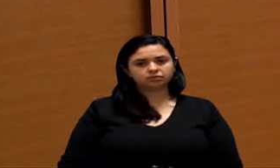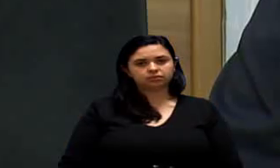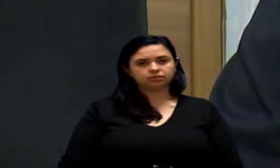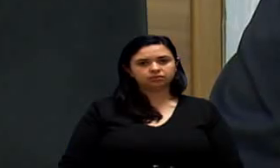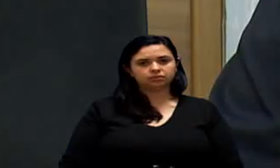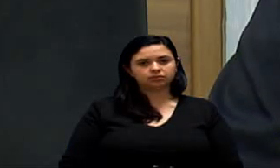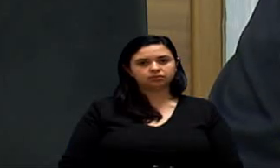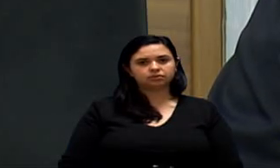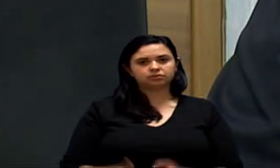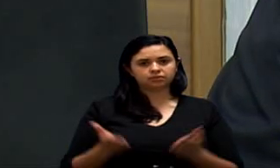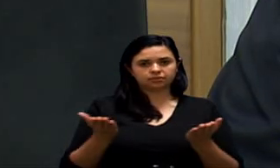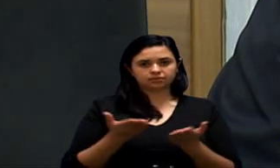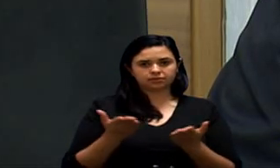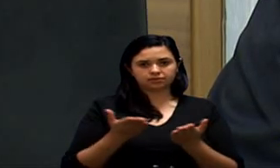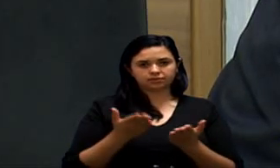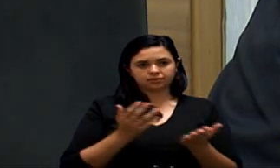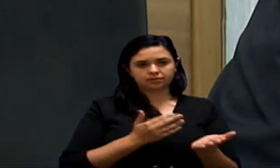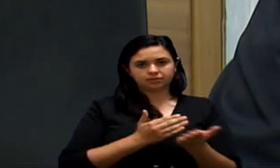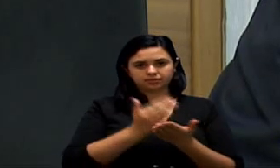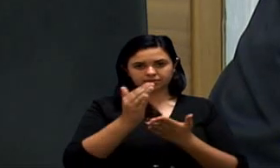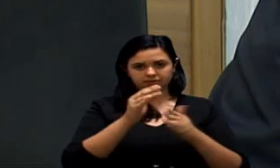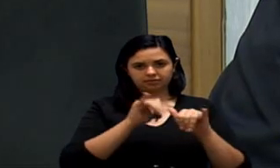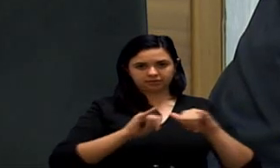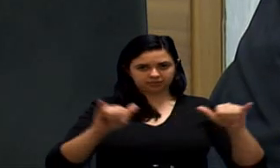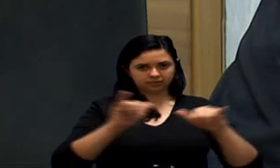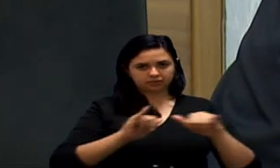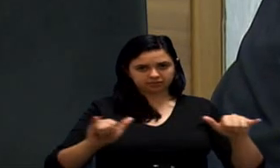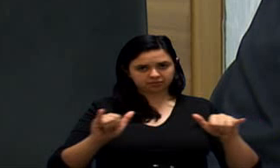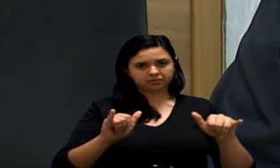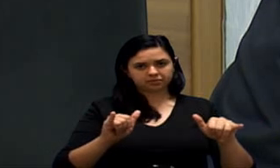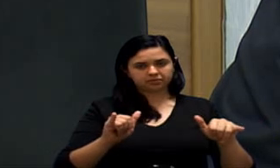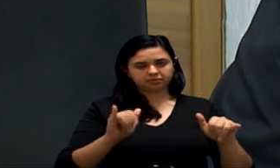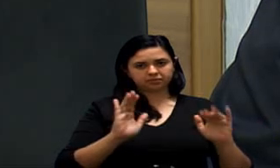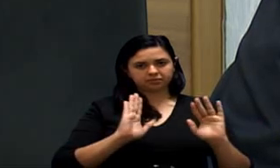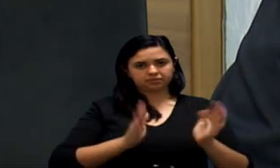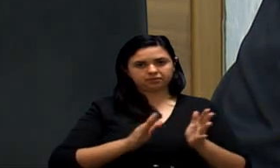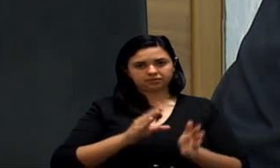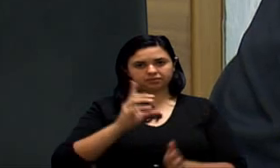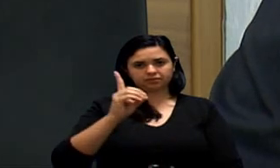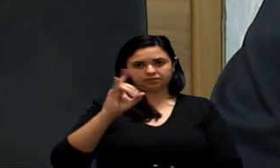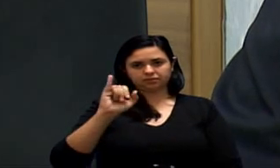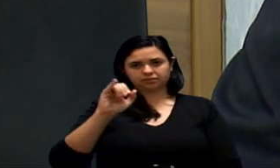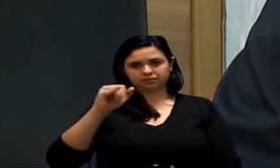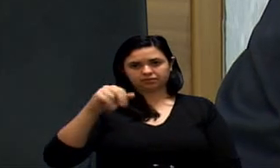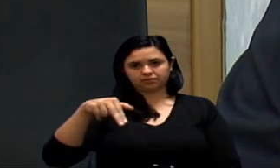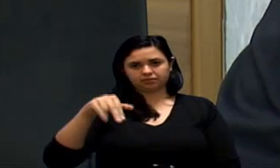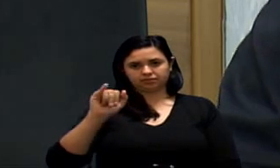É, já começa a fazer campanha aí, Dini, porque o voto do seu é 14 que precisa.